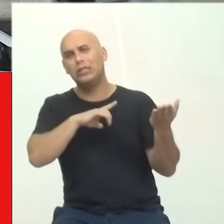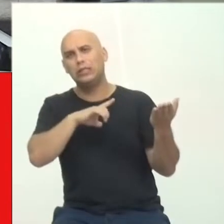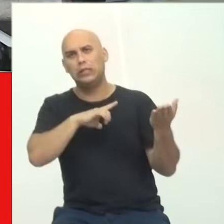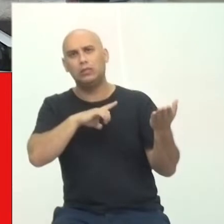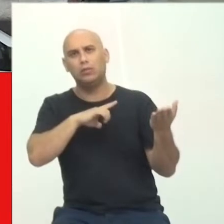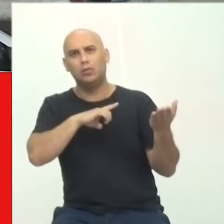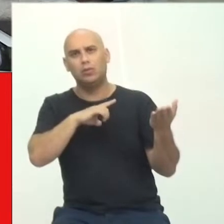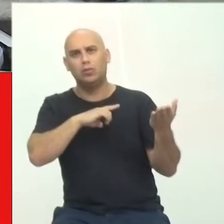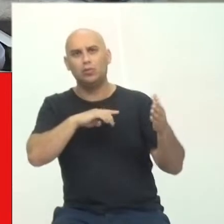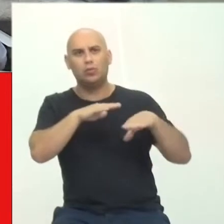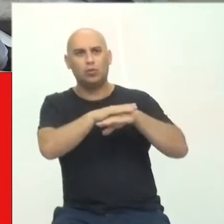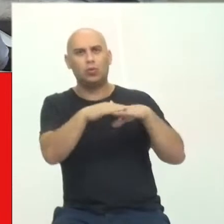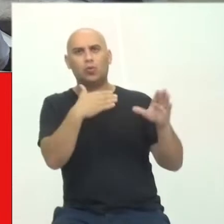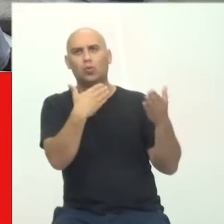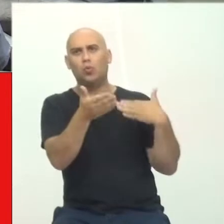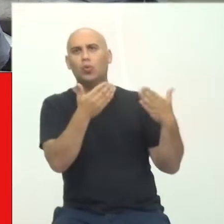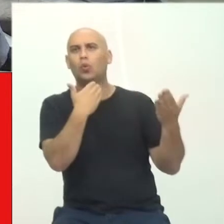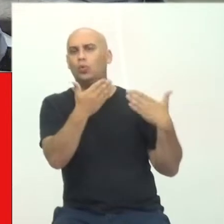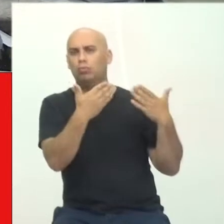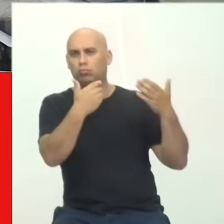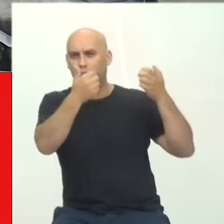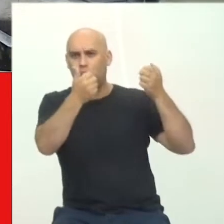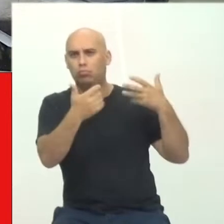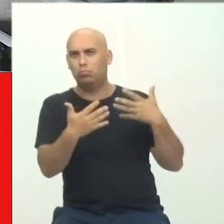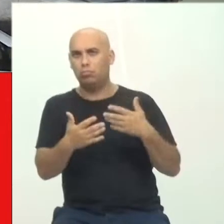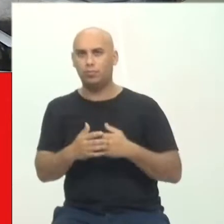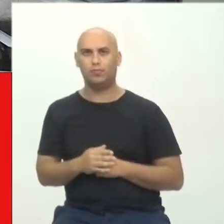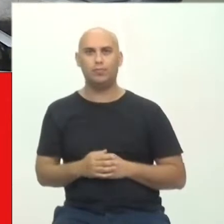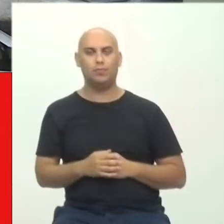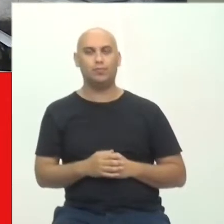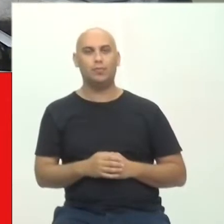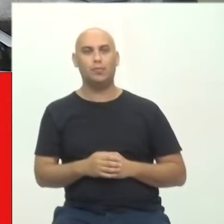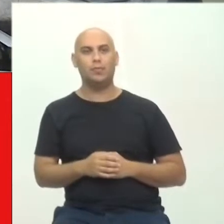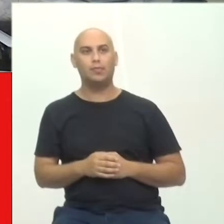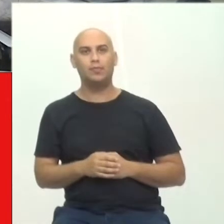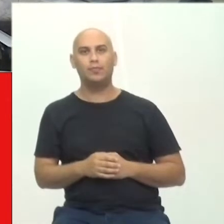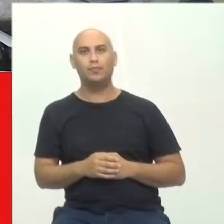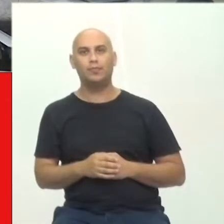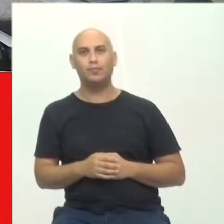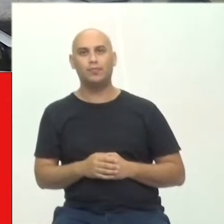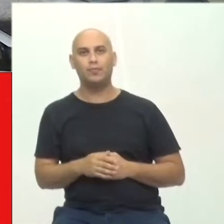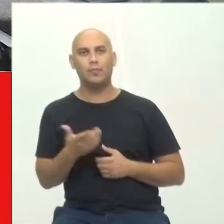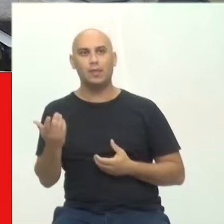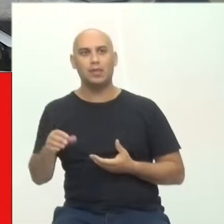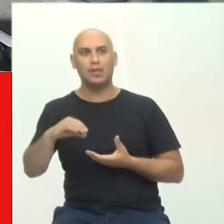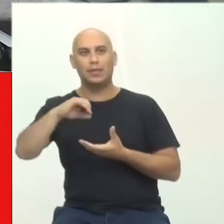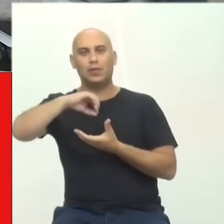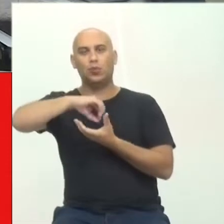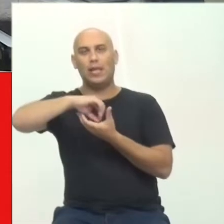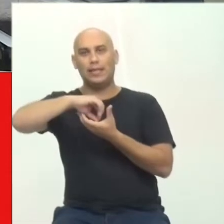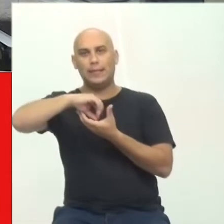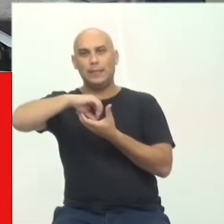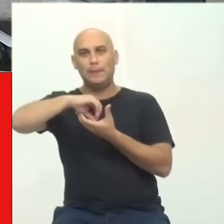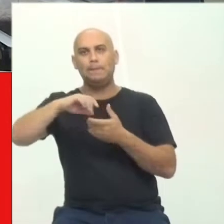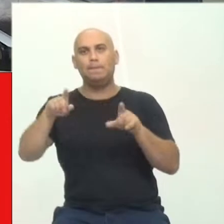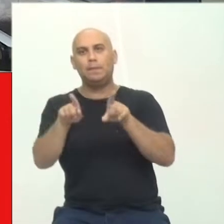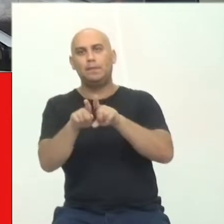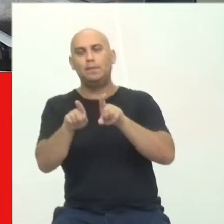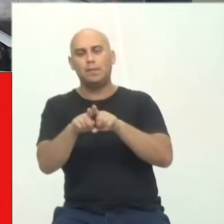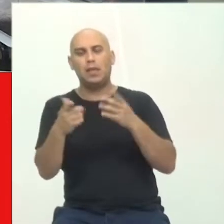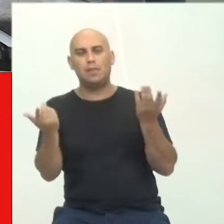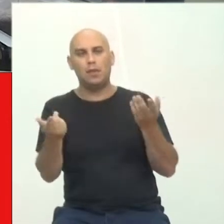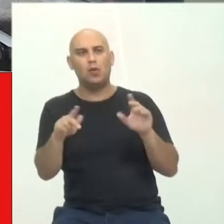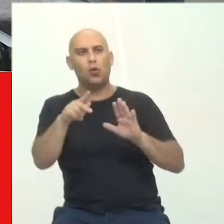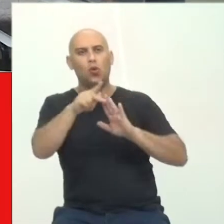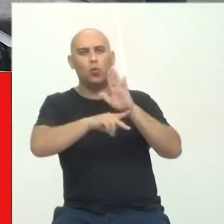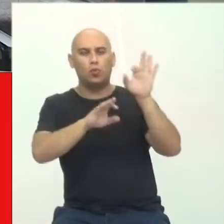um bate-papo com o pessoal da Unesc para a apresentação do projeto de atualização, aquele